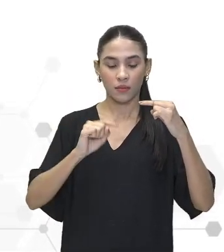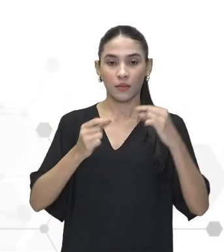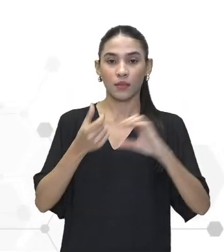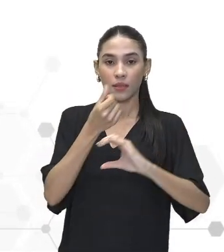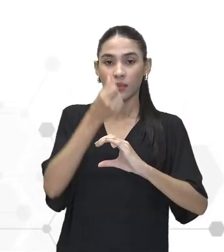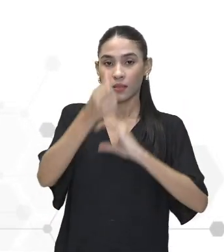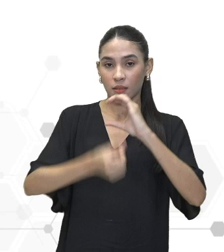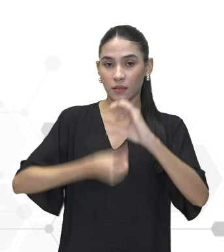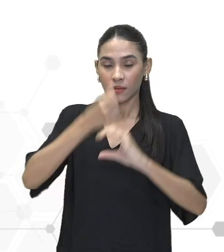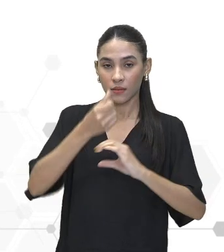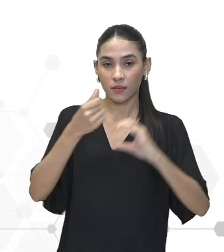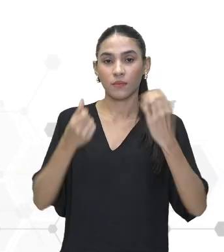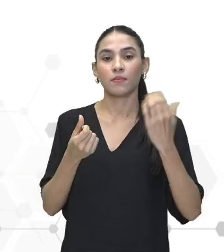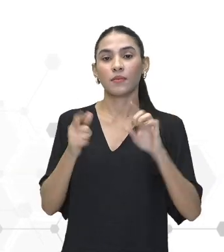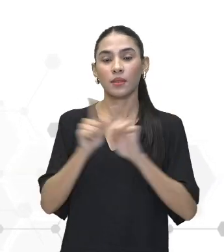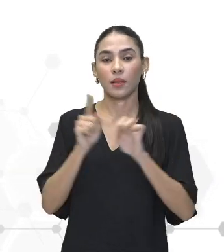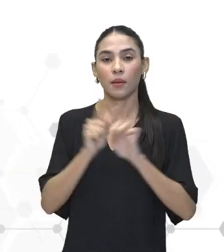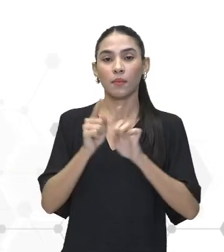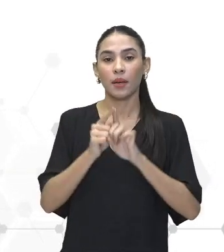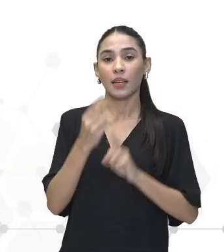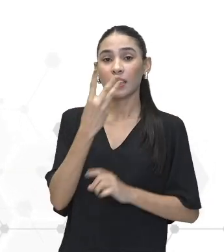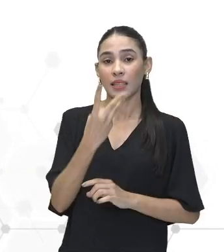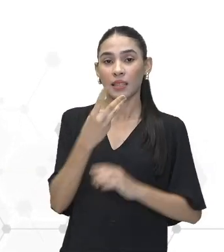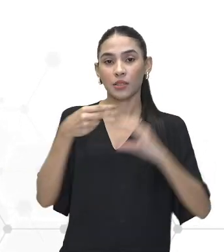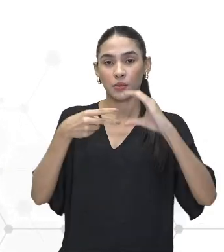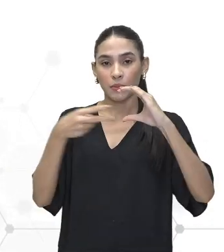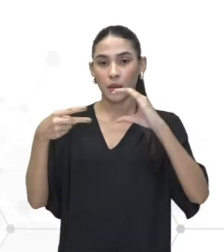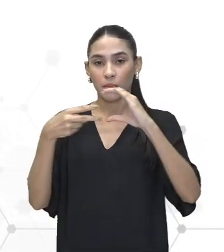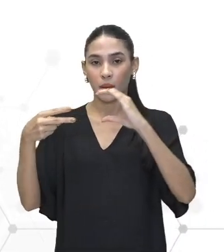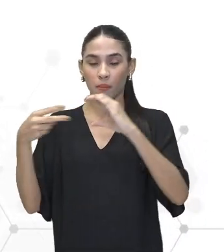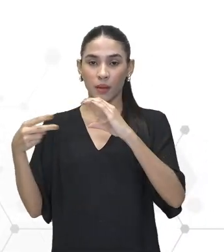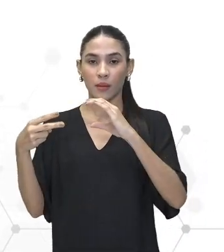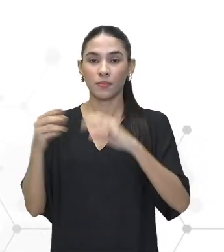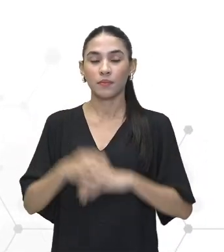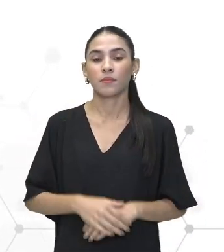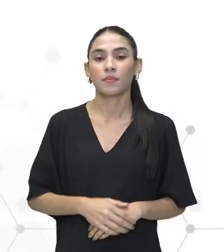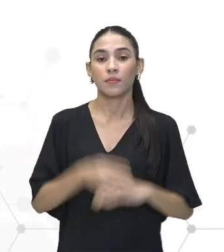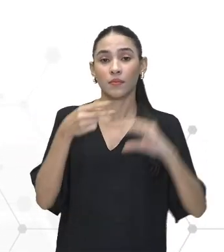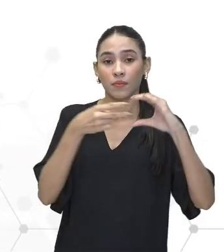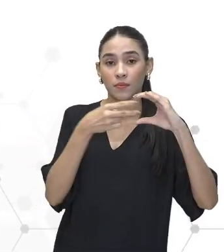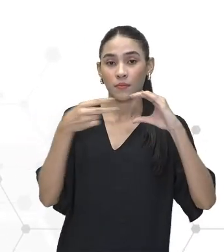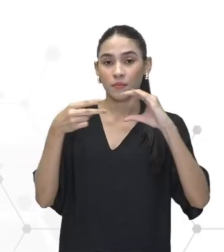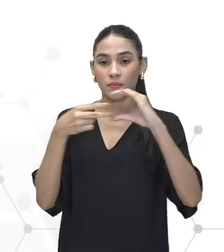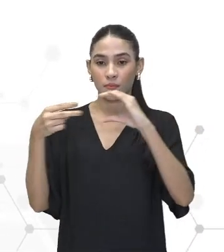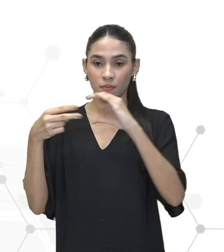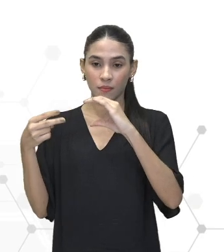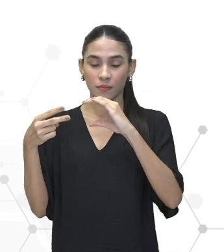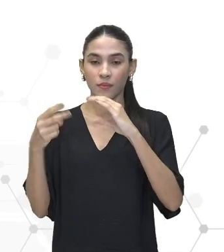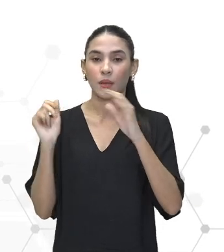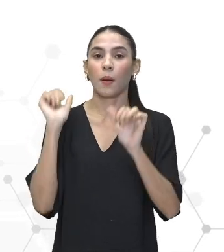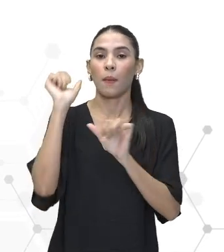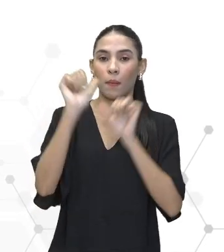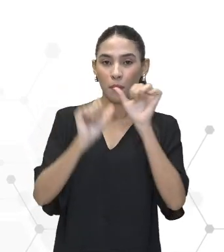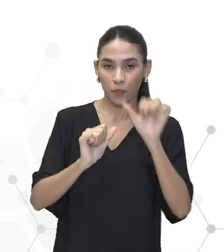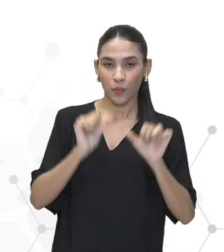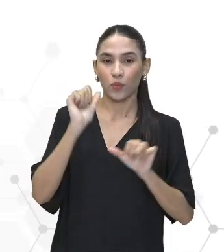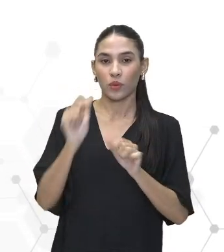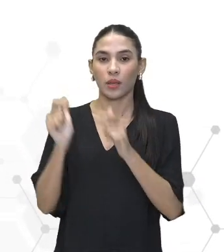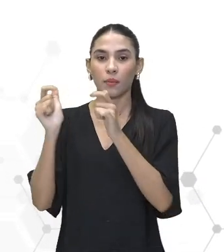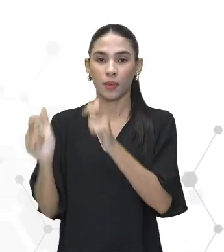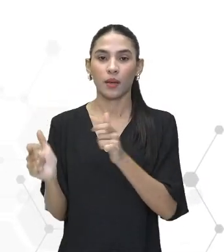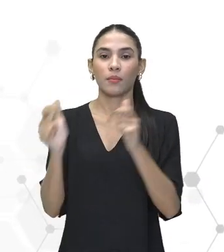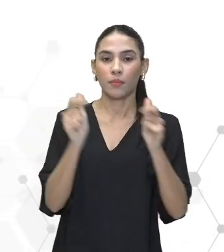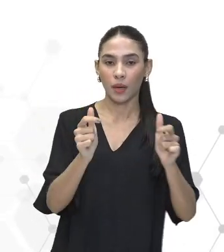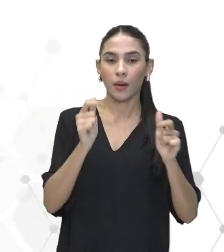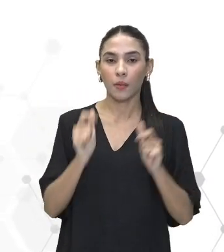e 3 ligações duplas alternadas. O que são duplas alternadas? Quer dizer que elas ficam mudando de posição, então